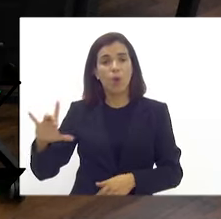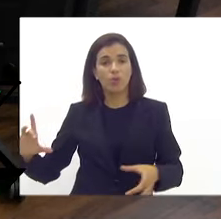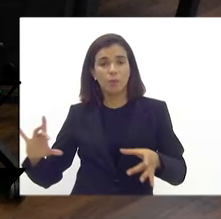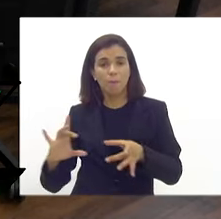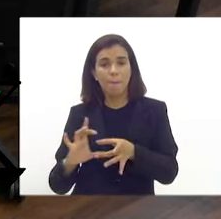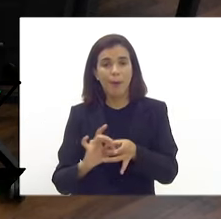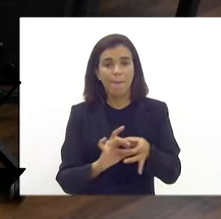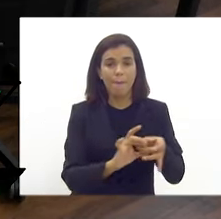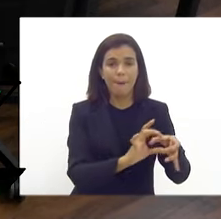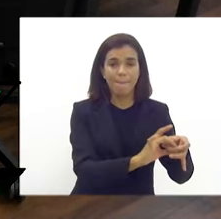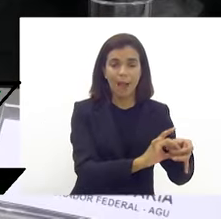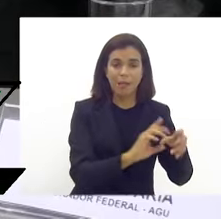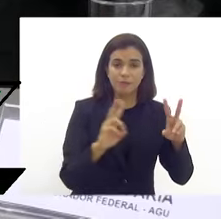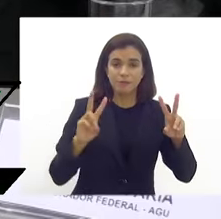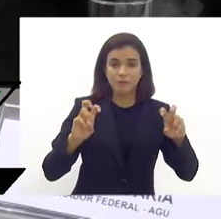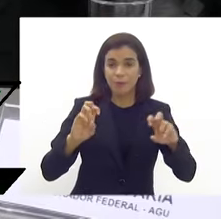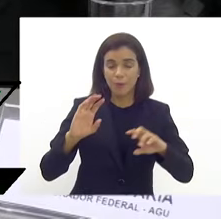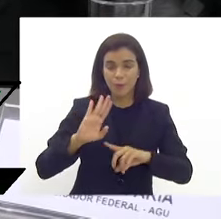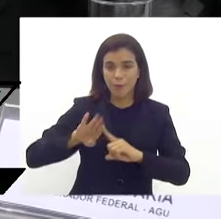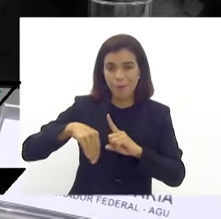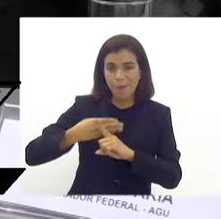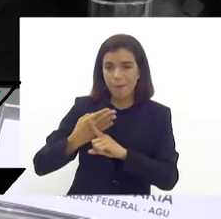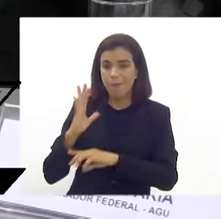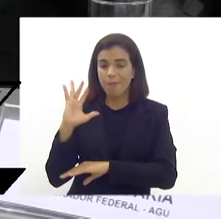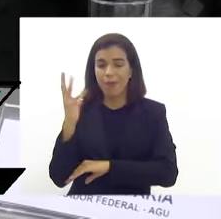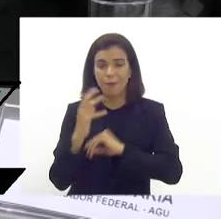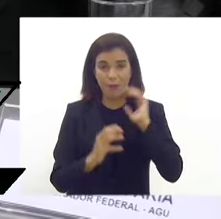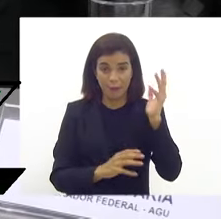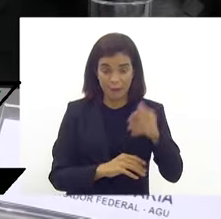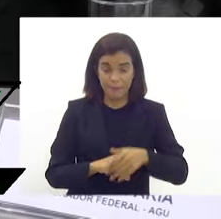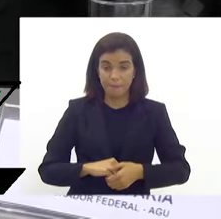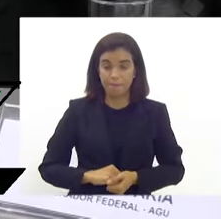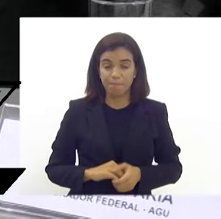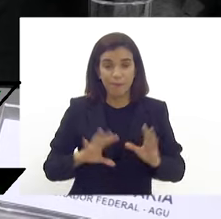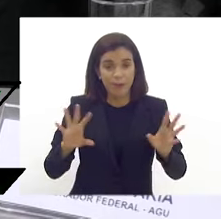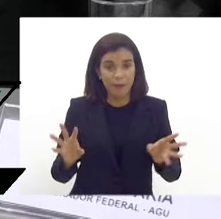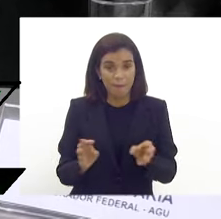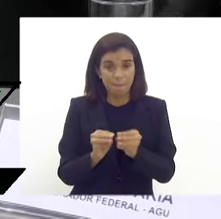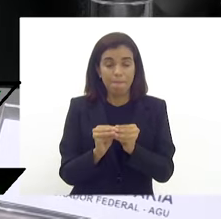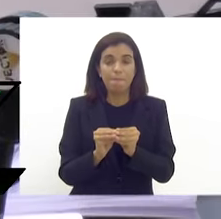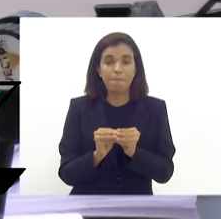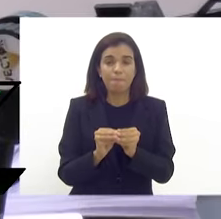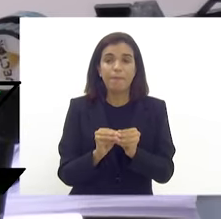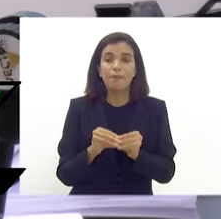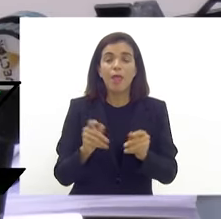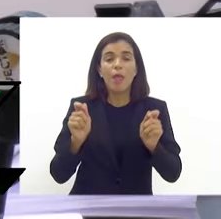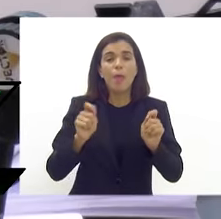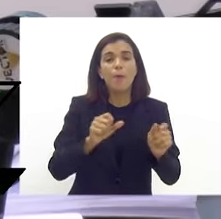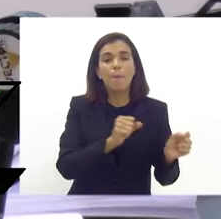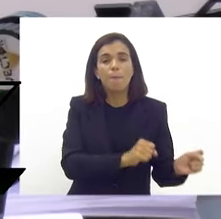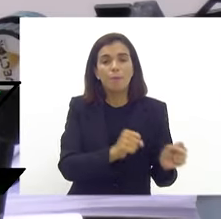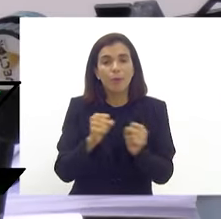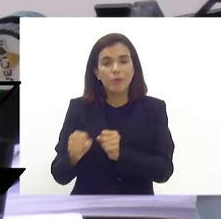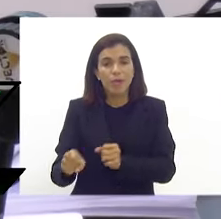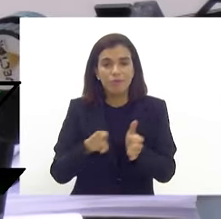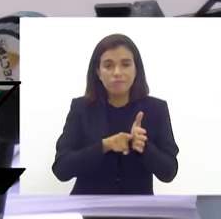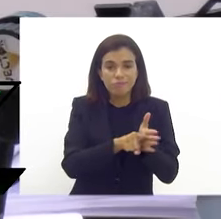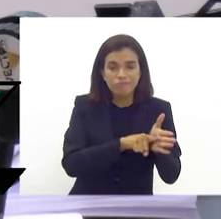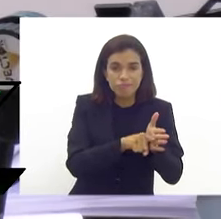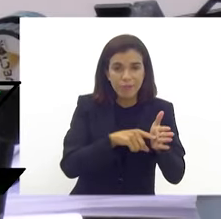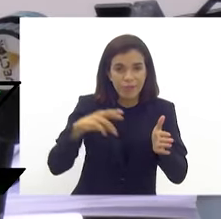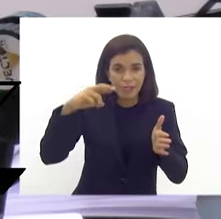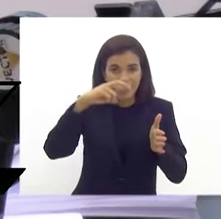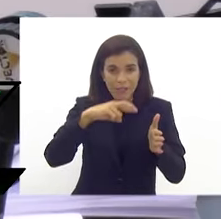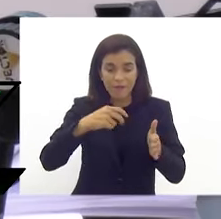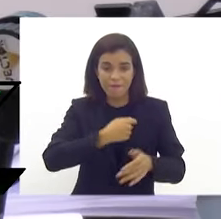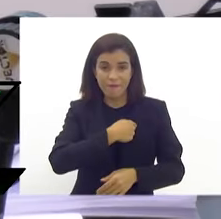diretamente à causa do meio ambiente e ela conclui eh Lever de poder fiscalizar dos órgãos ambientais dos entes Federados